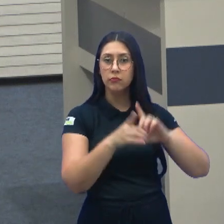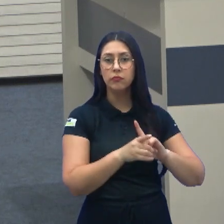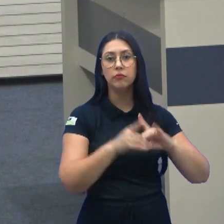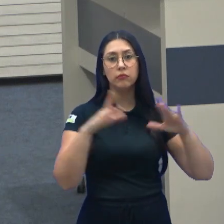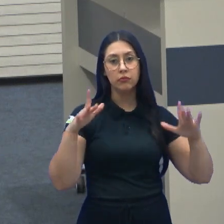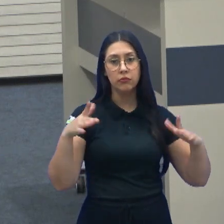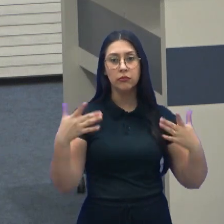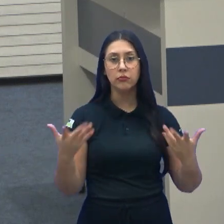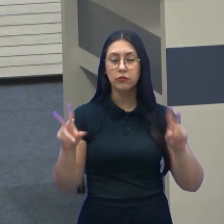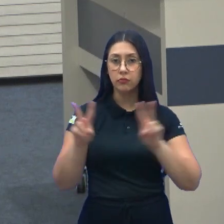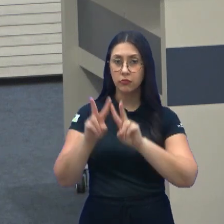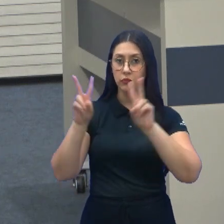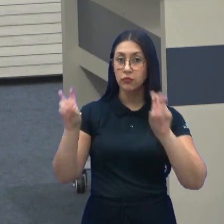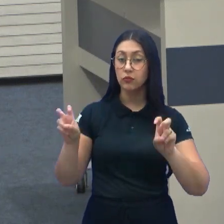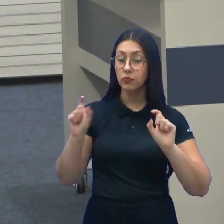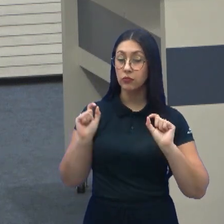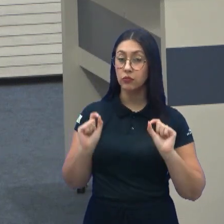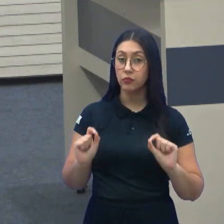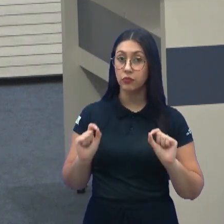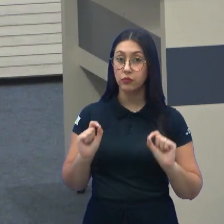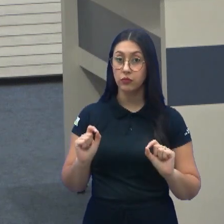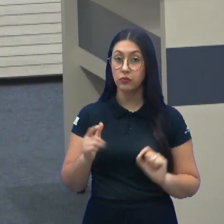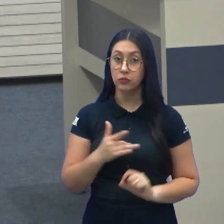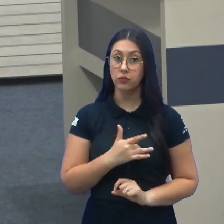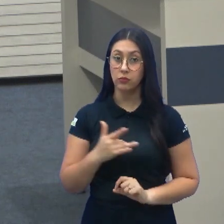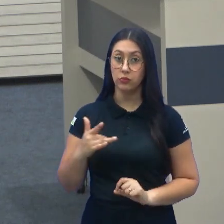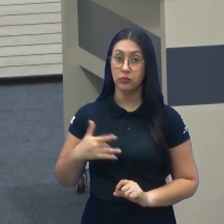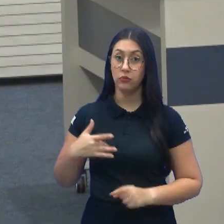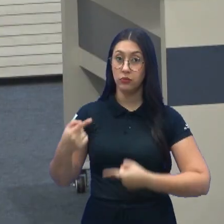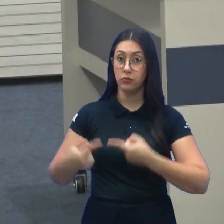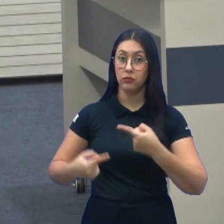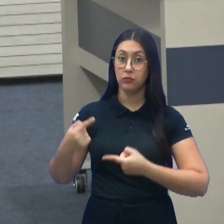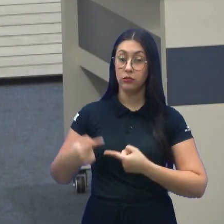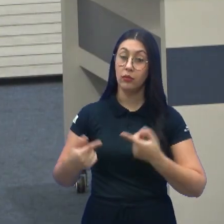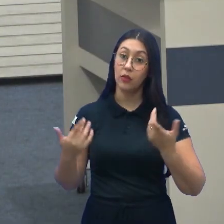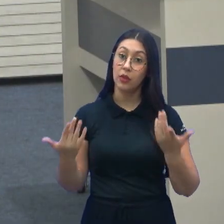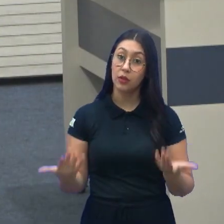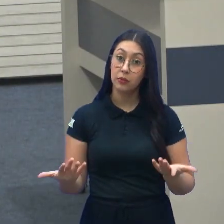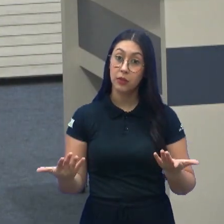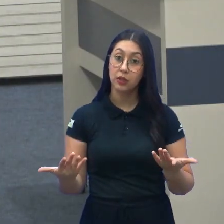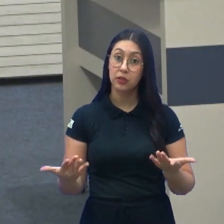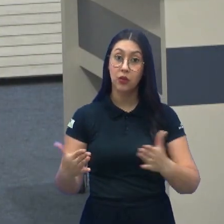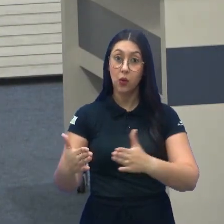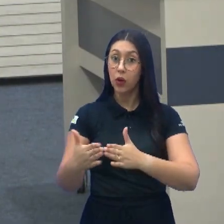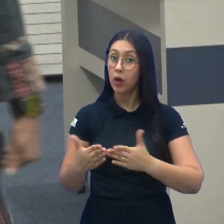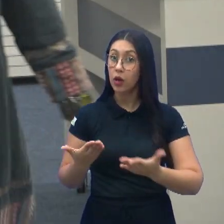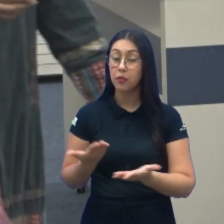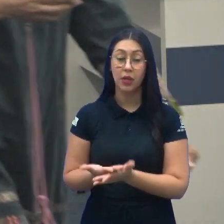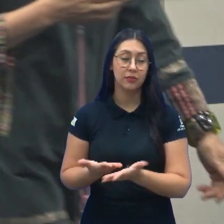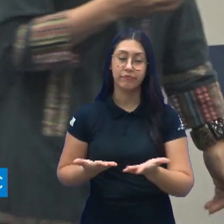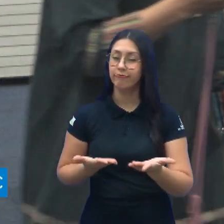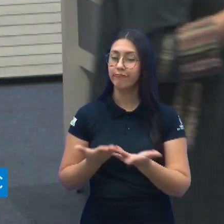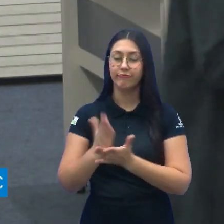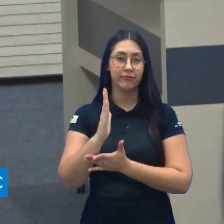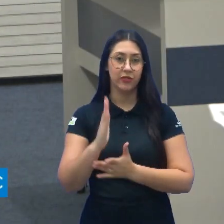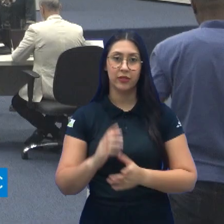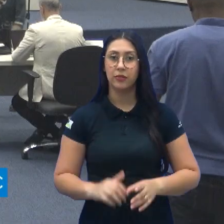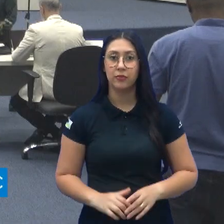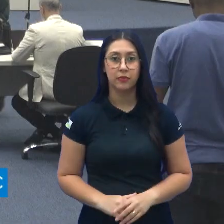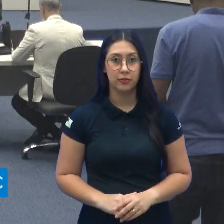o tema central é a saúde política do país. Infelizmente, esse requerimento foi rejeitado.